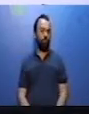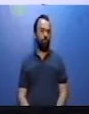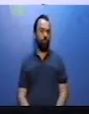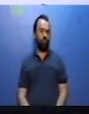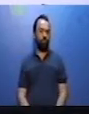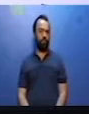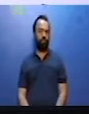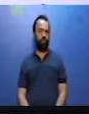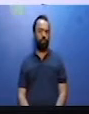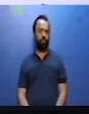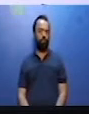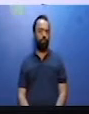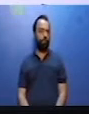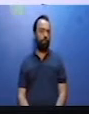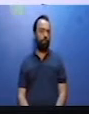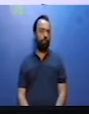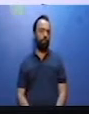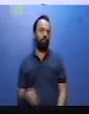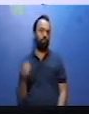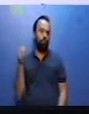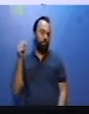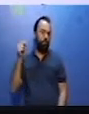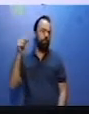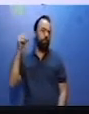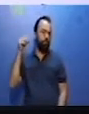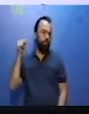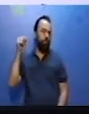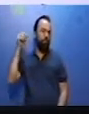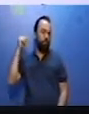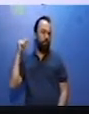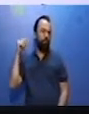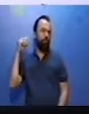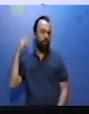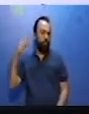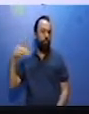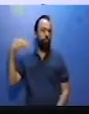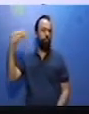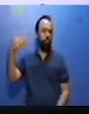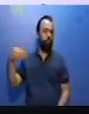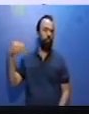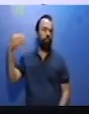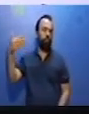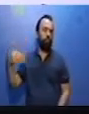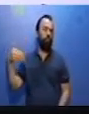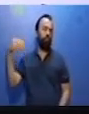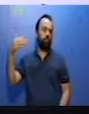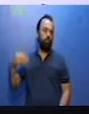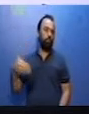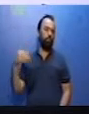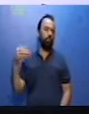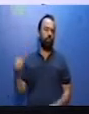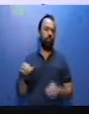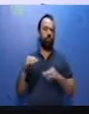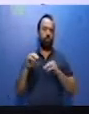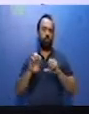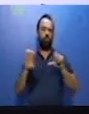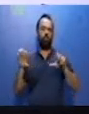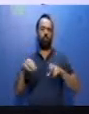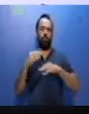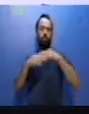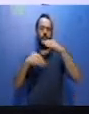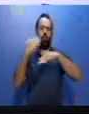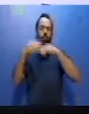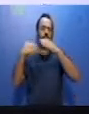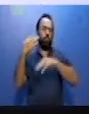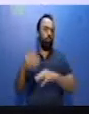que faz tempo que a humanidade vem se envolvendo esse conteúdo bom então